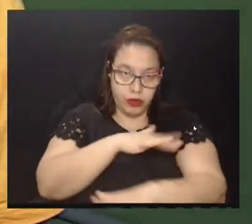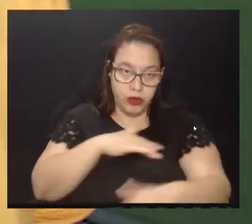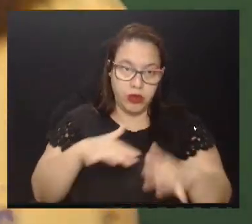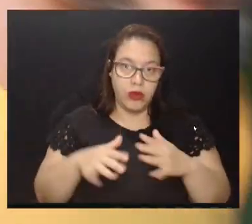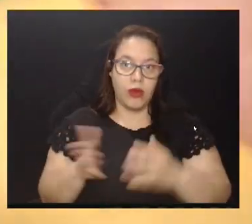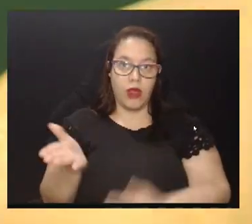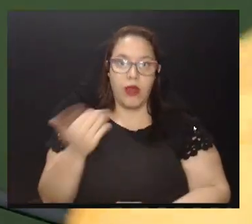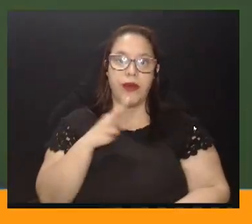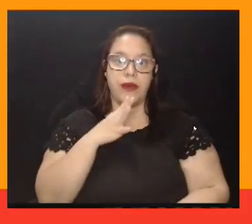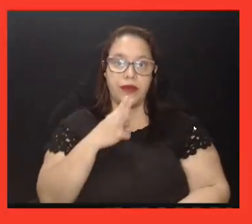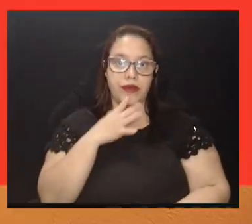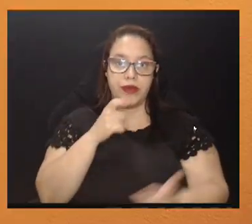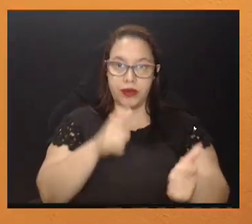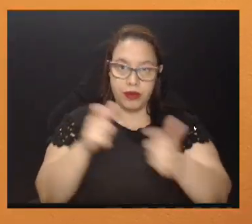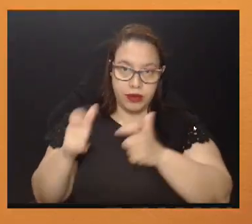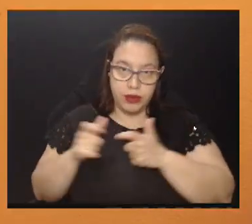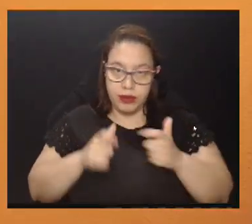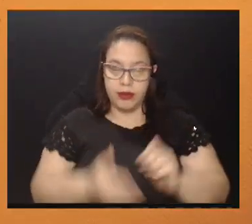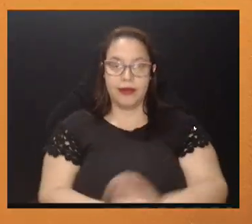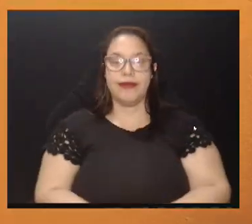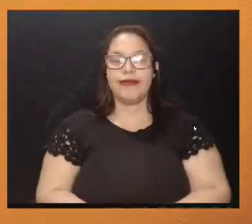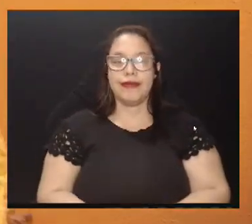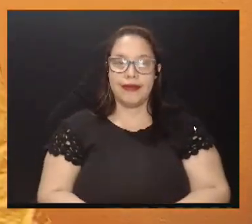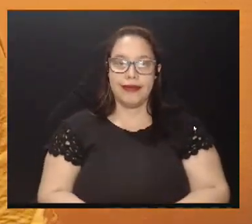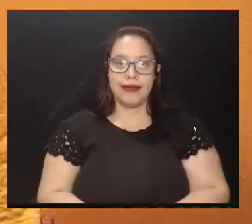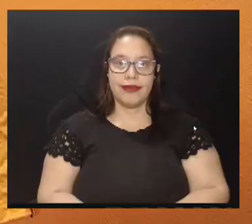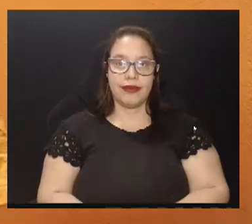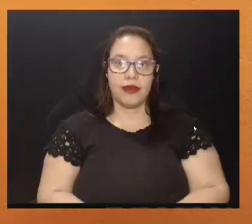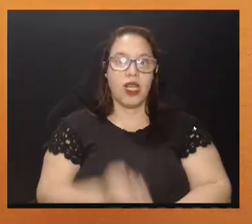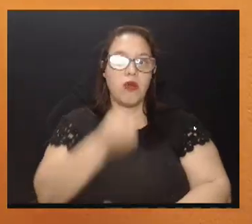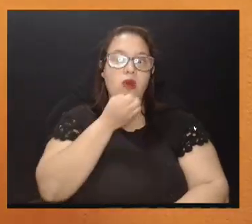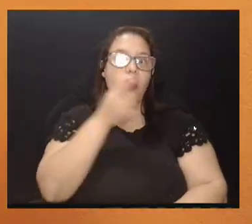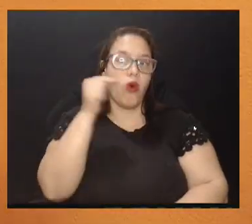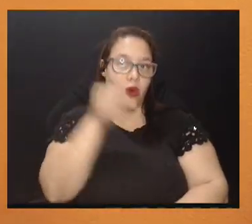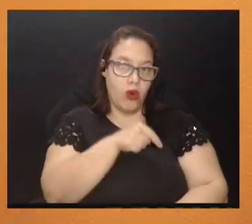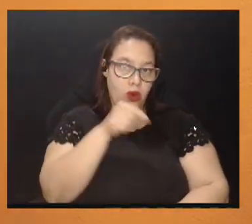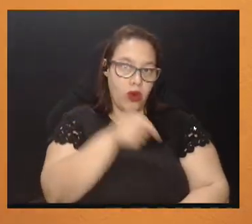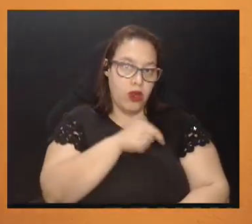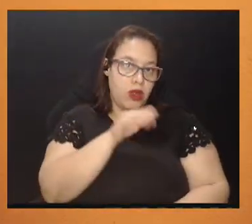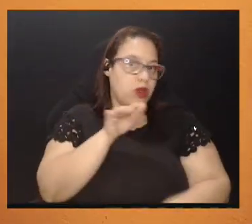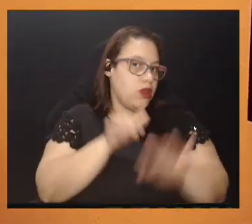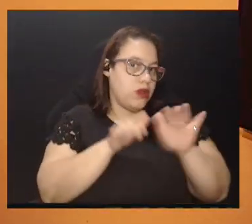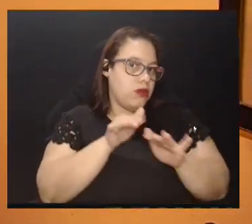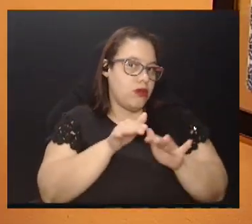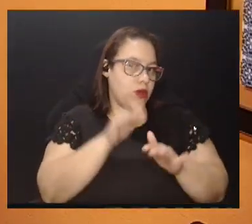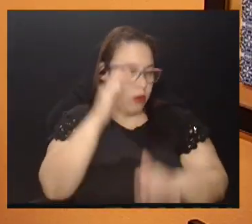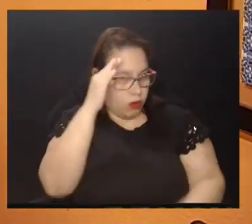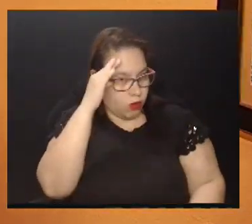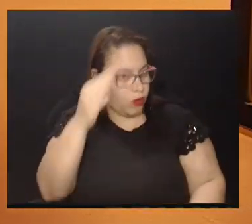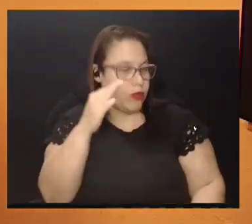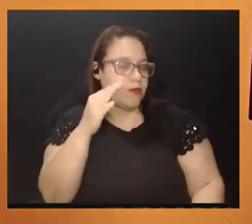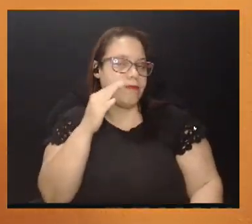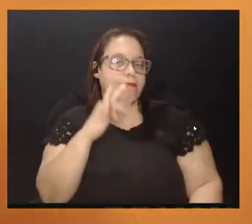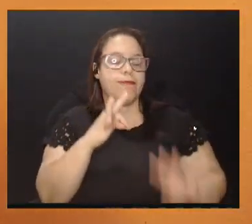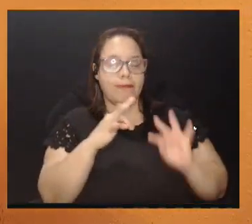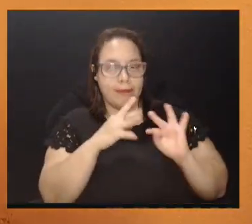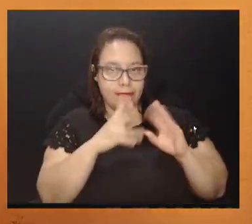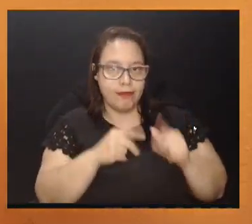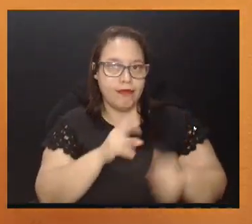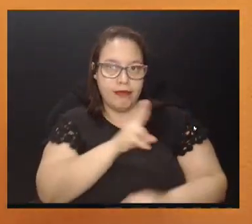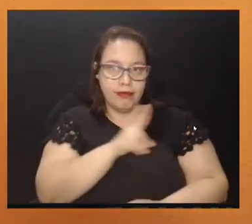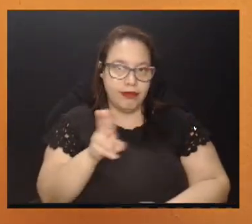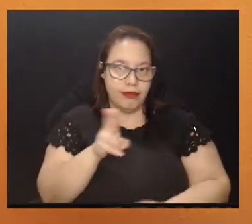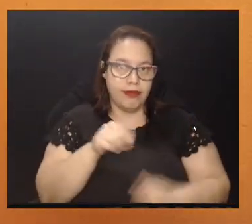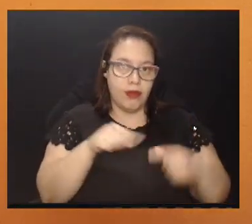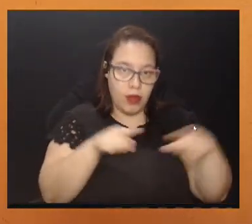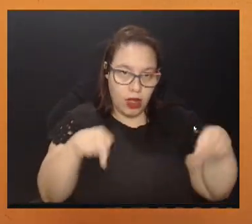aqui da produtora. Bom, aqui é talvez o coração da engrenagem toda, que é uma sala de produção, né?